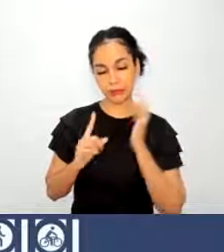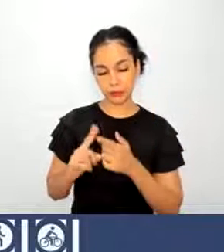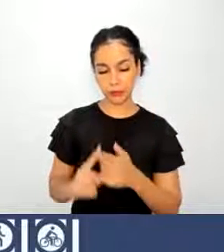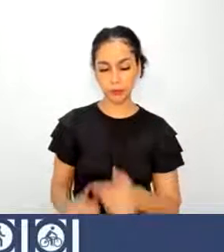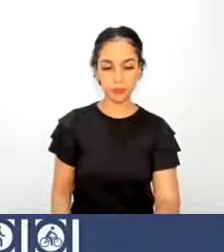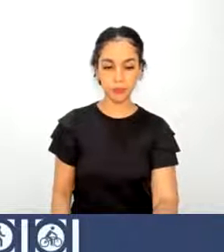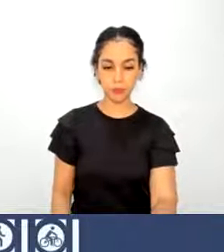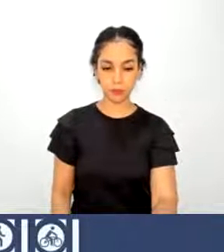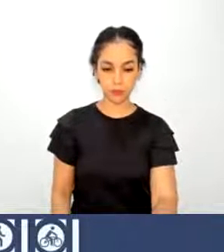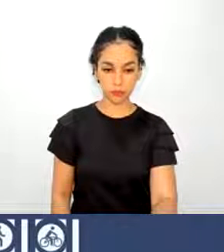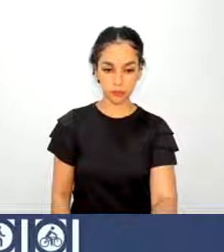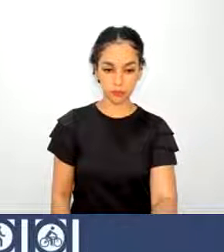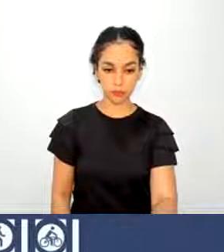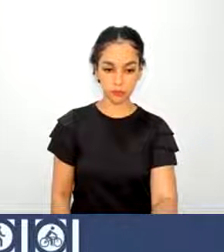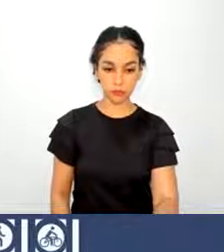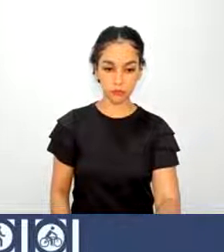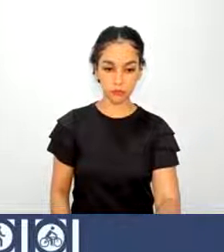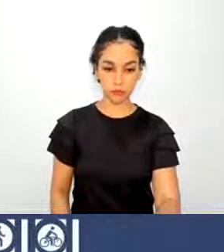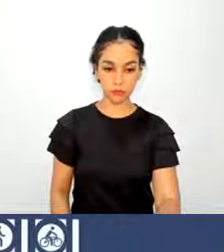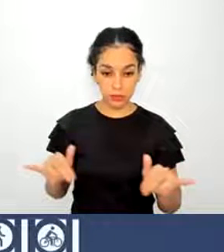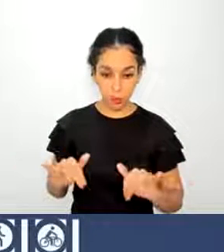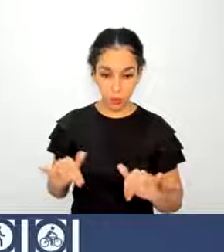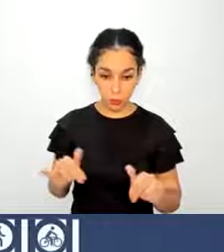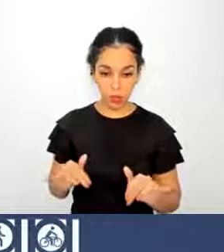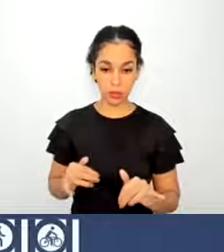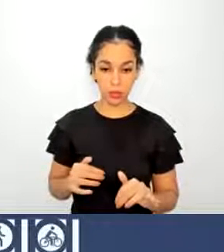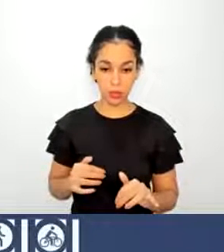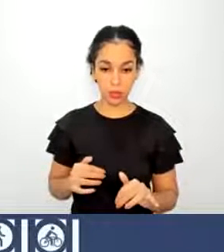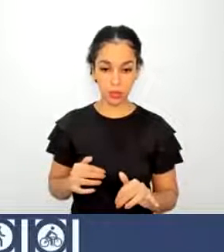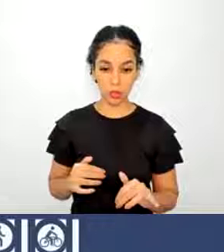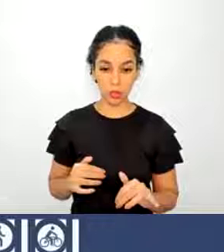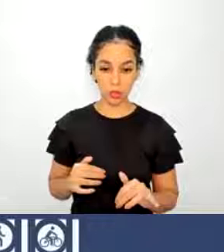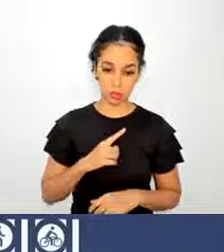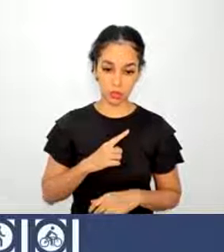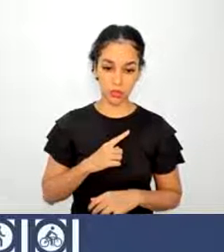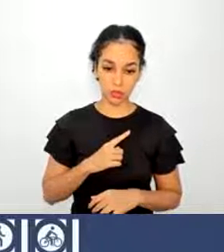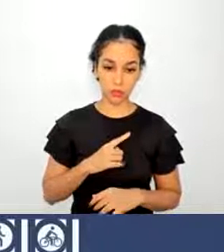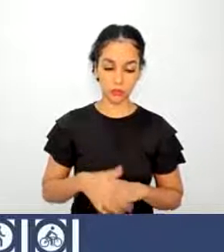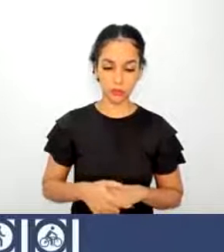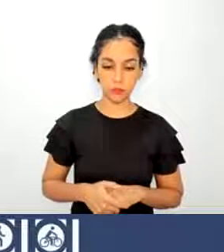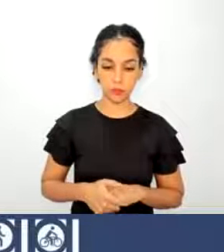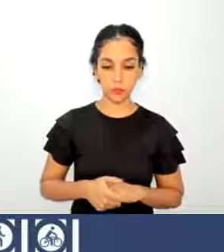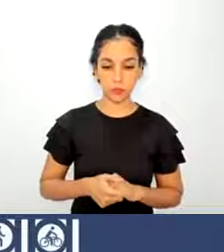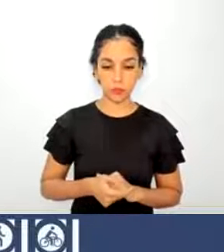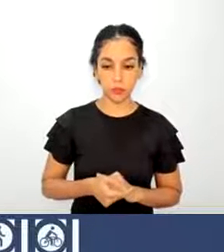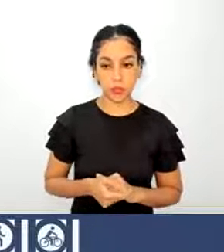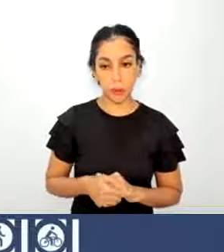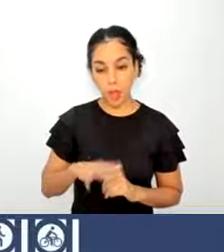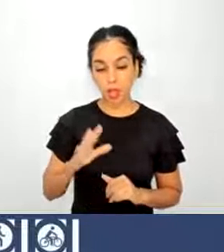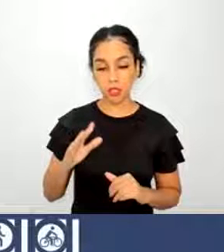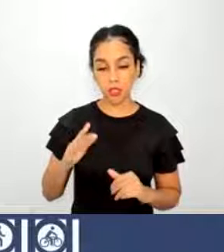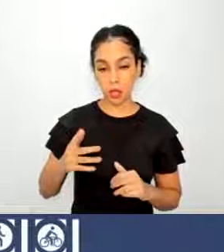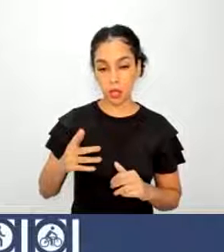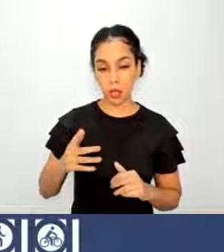mais tranquilo, mais está sujeito a isso, né? Quanto mais movimentado, também está sujeito a uma